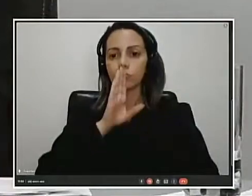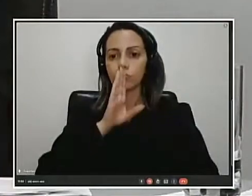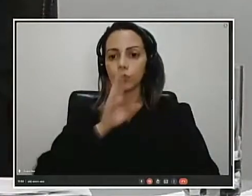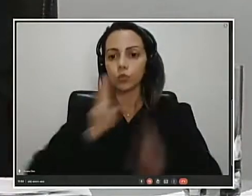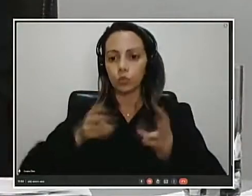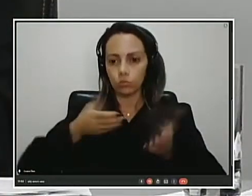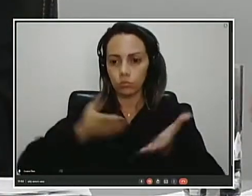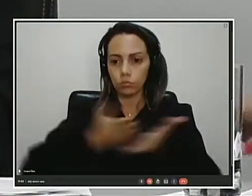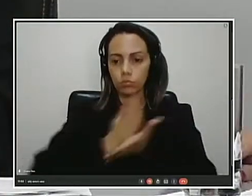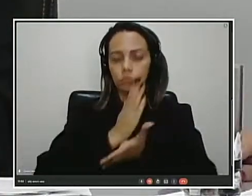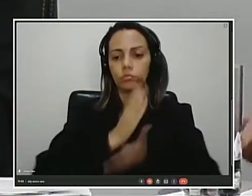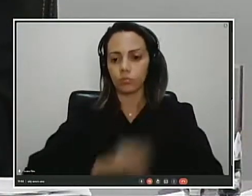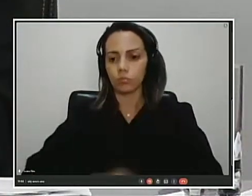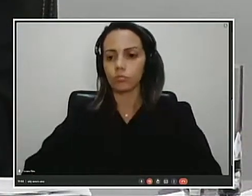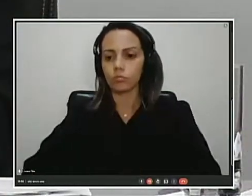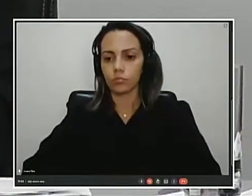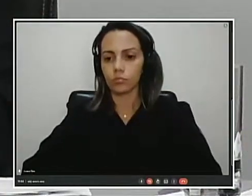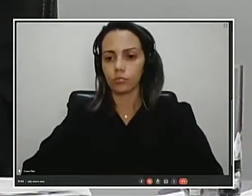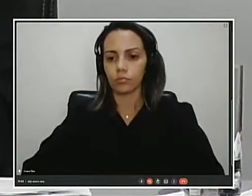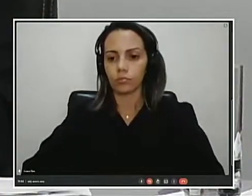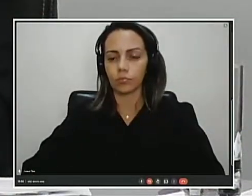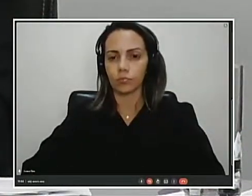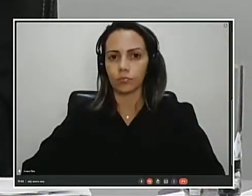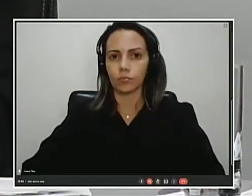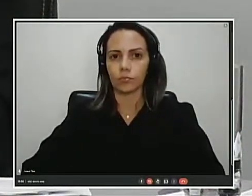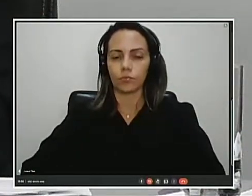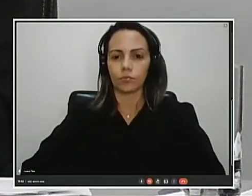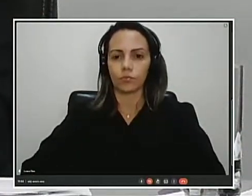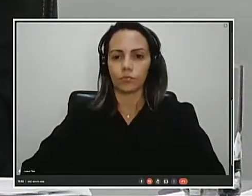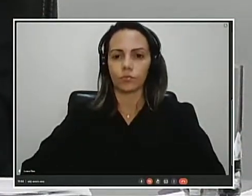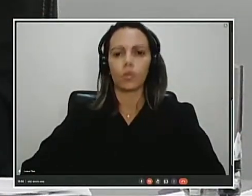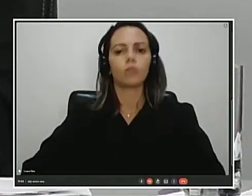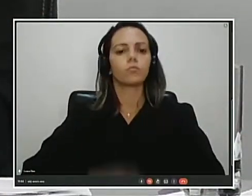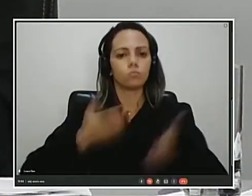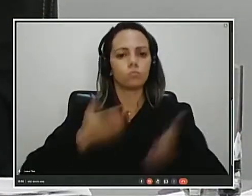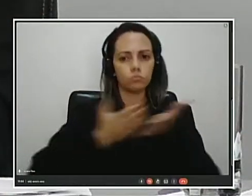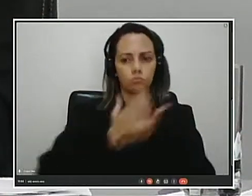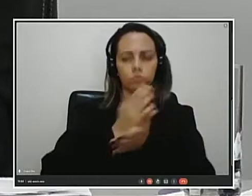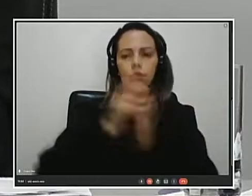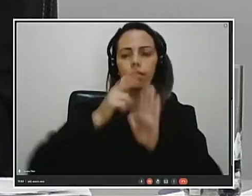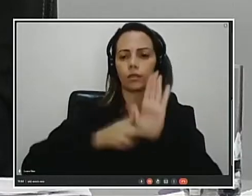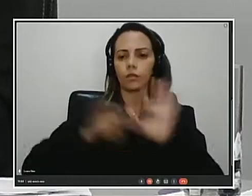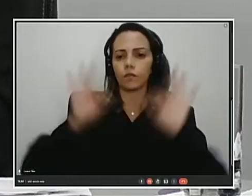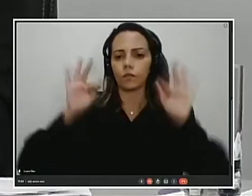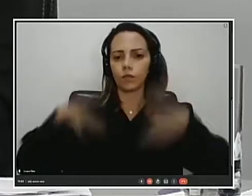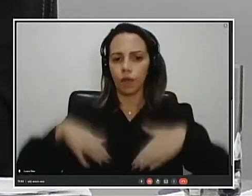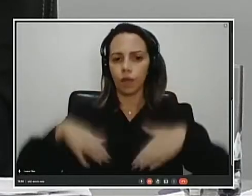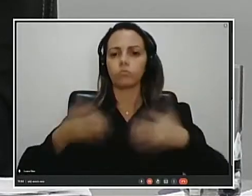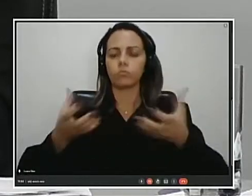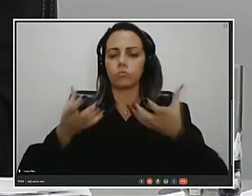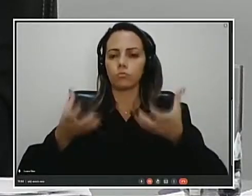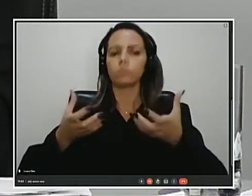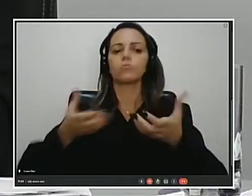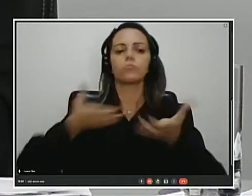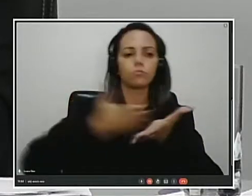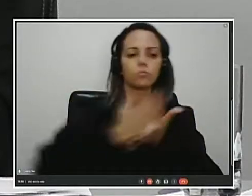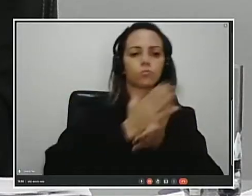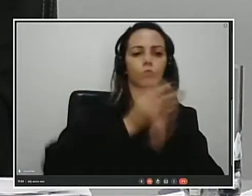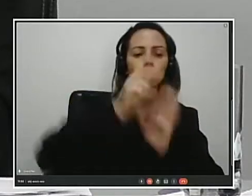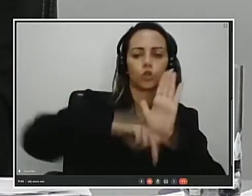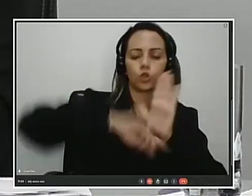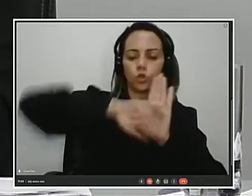Aprovado o parecer fundamentado da Comissão de Constituição, Justiça e Redação Final. Favorável ao projeto de lei ordinária